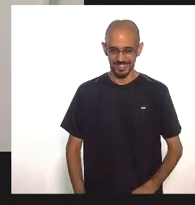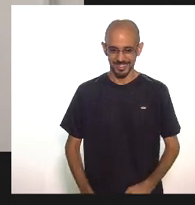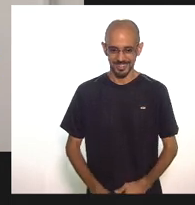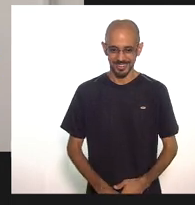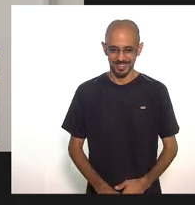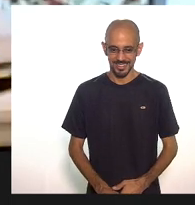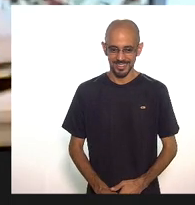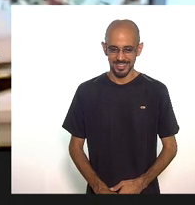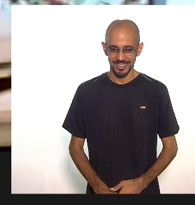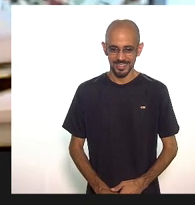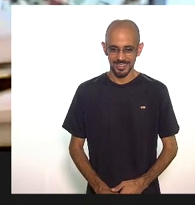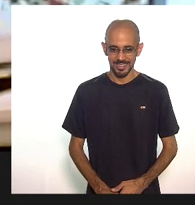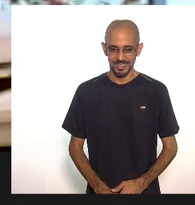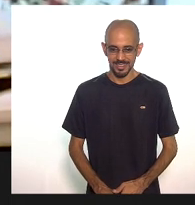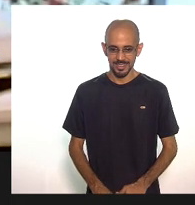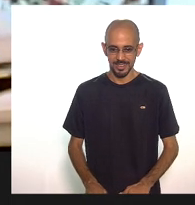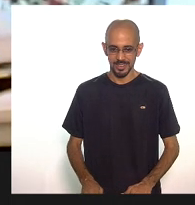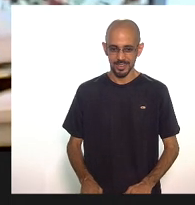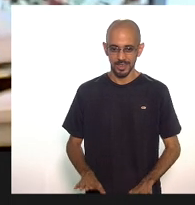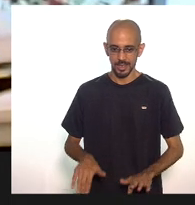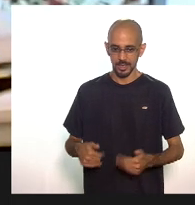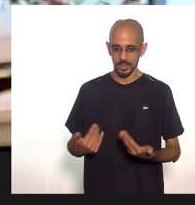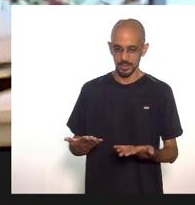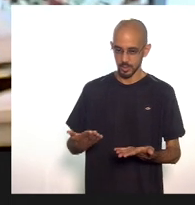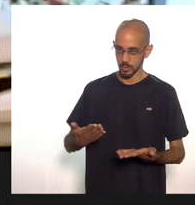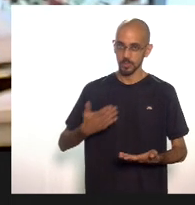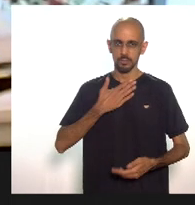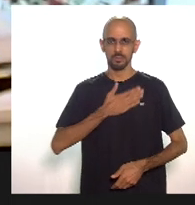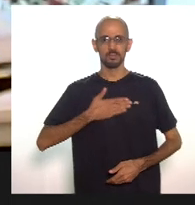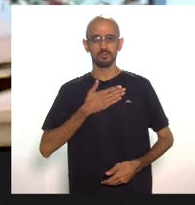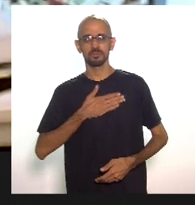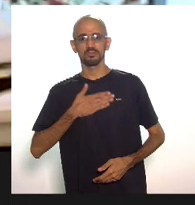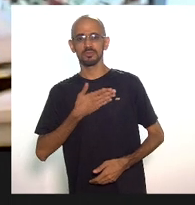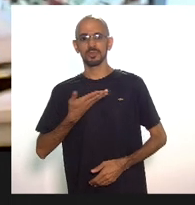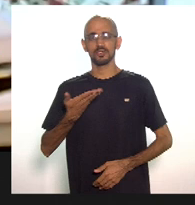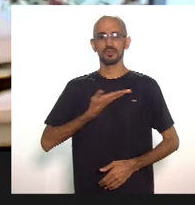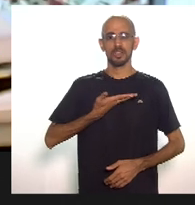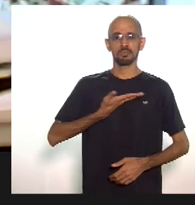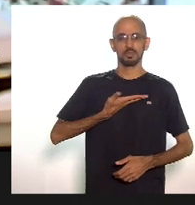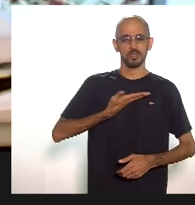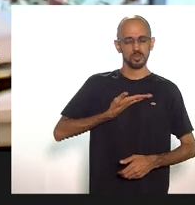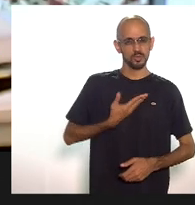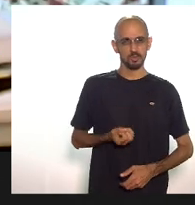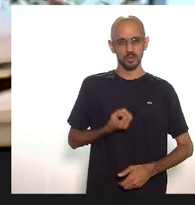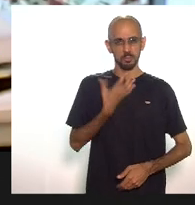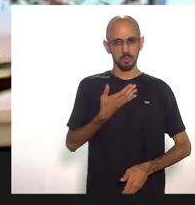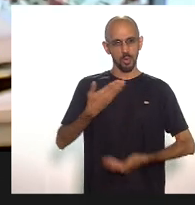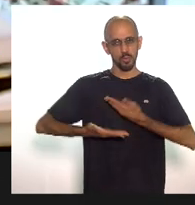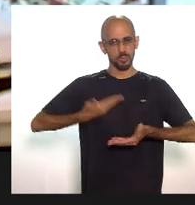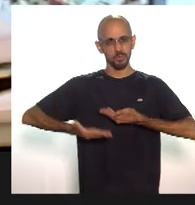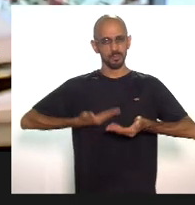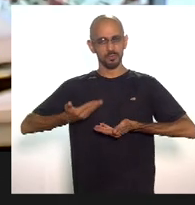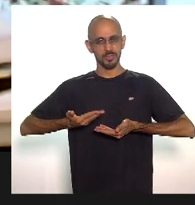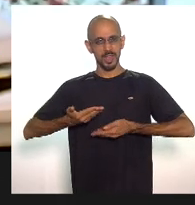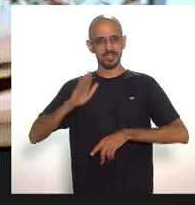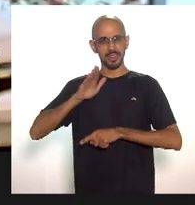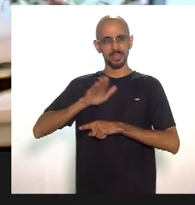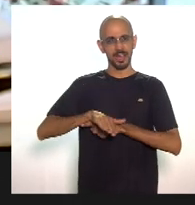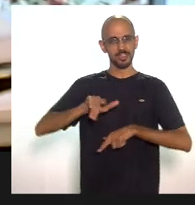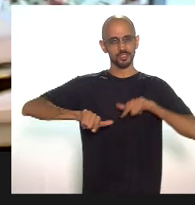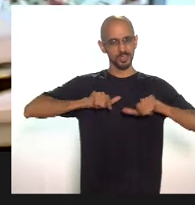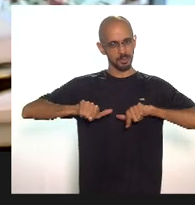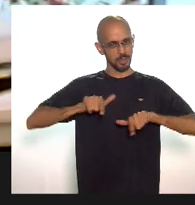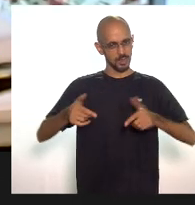privilégio de estar revendo amigos queridos e de poder partilhar dessa tarde de trabalho com todos